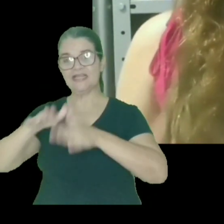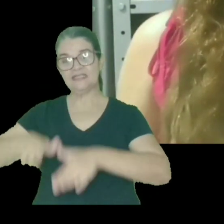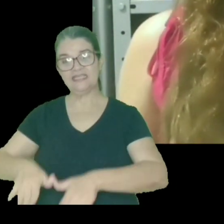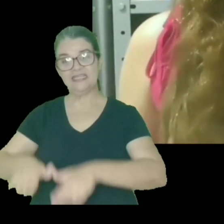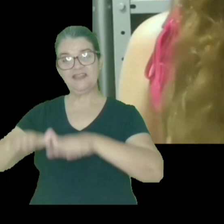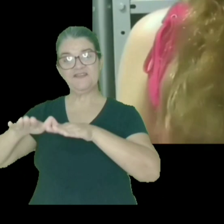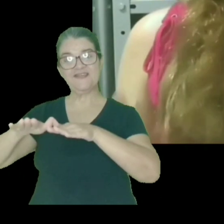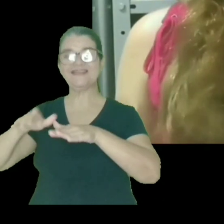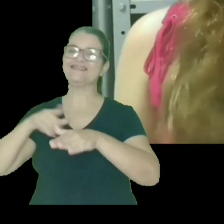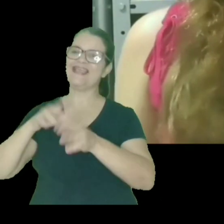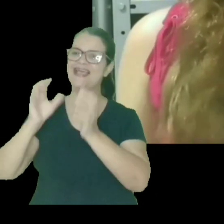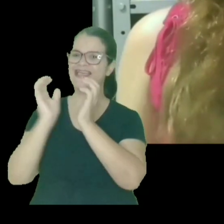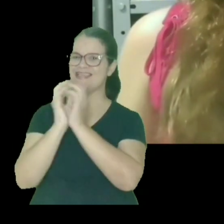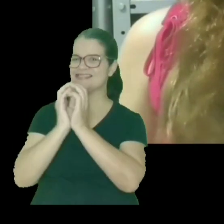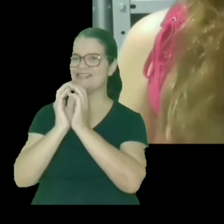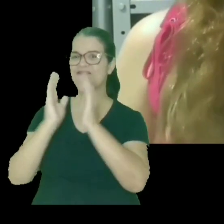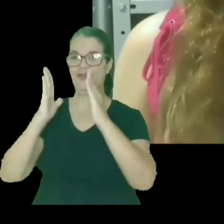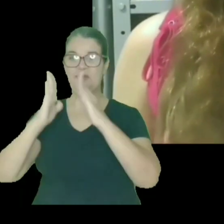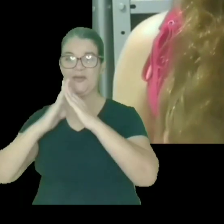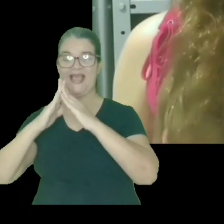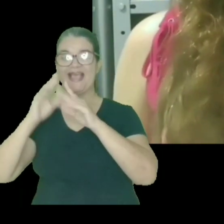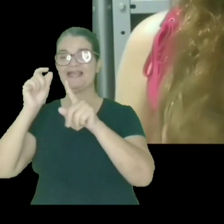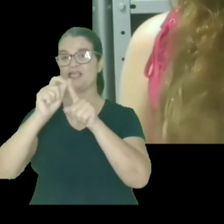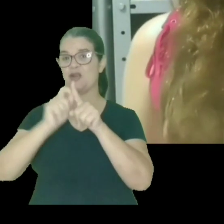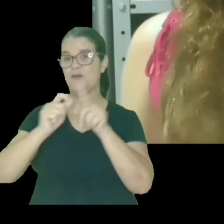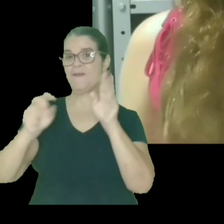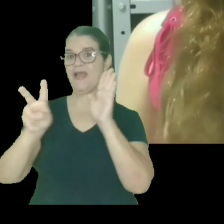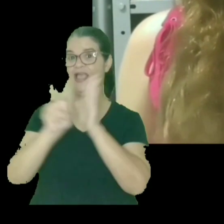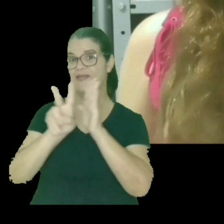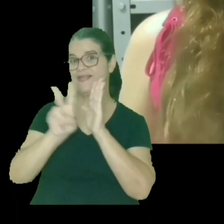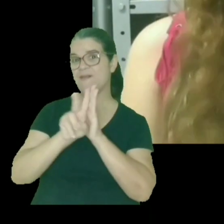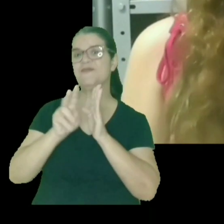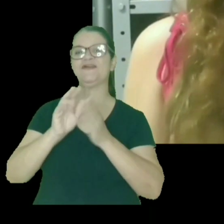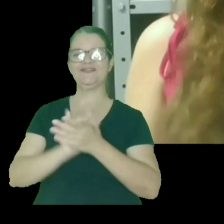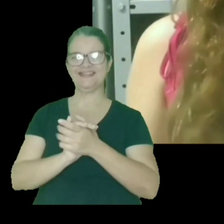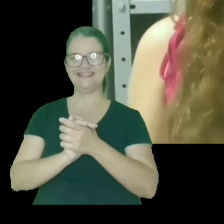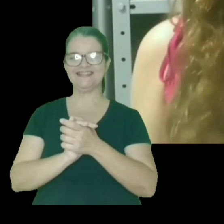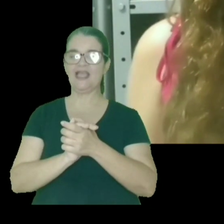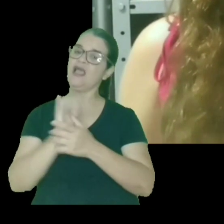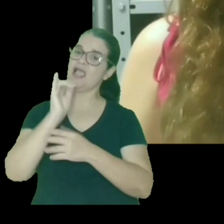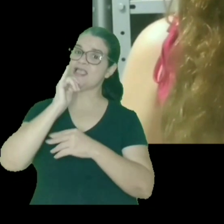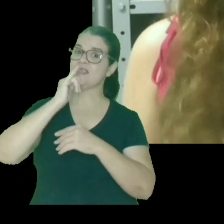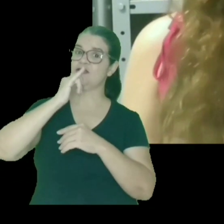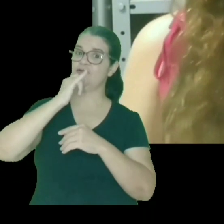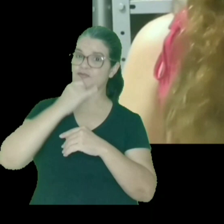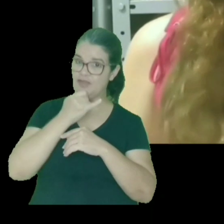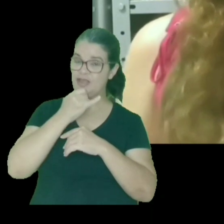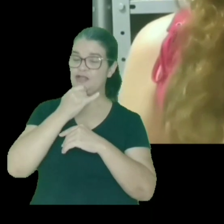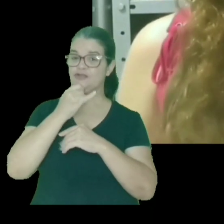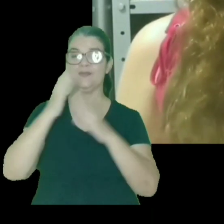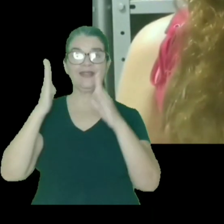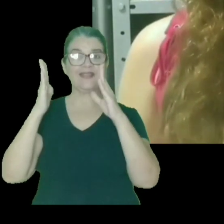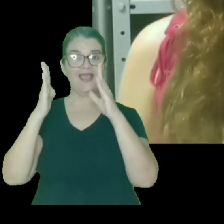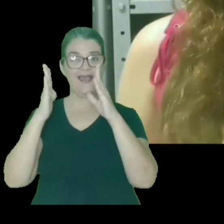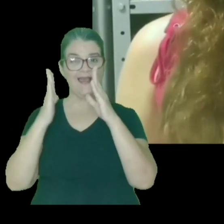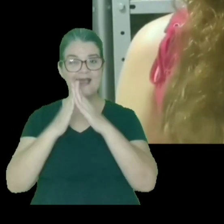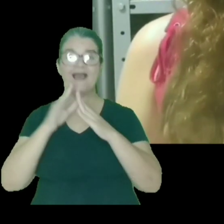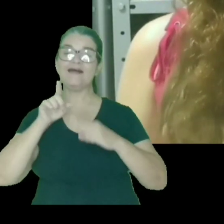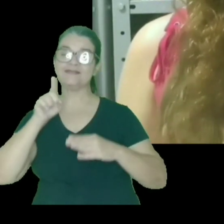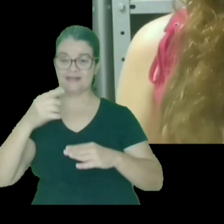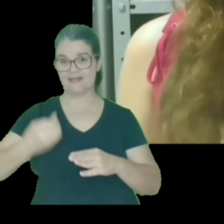em Recife, numa casa que fica no bairro da Boa Vista. Infelizmente, a casa em que ela